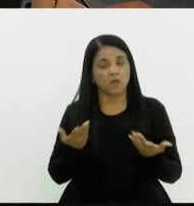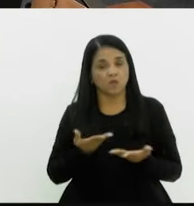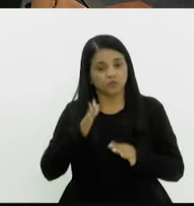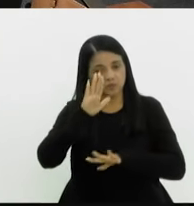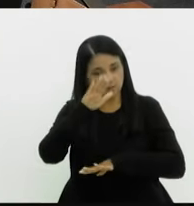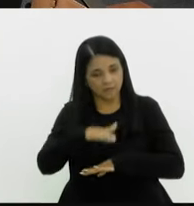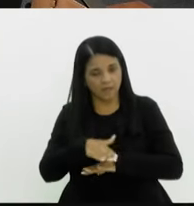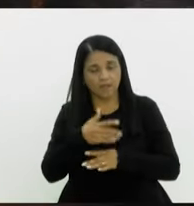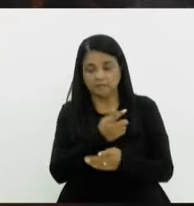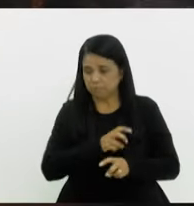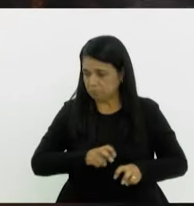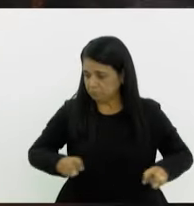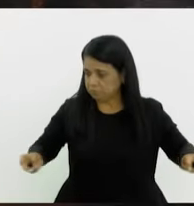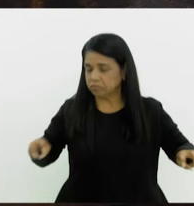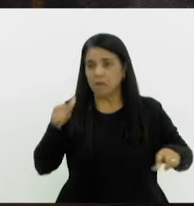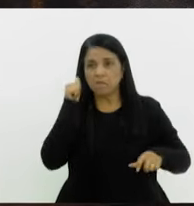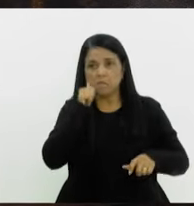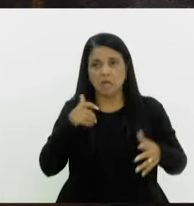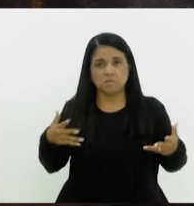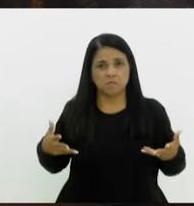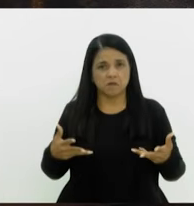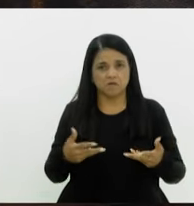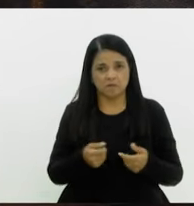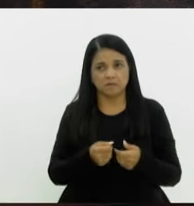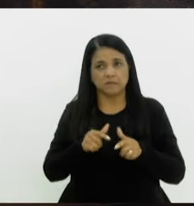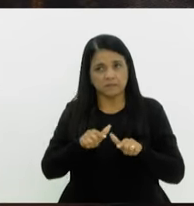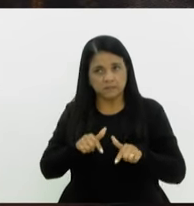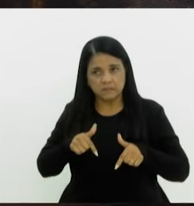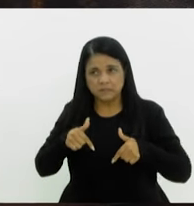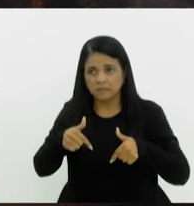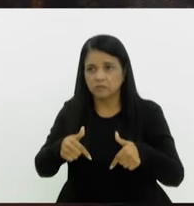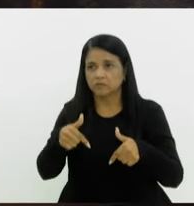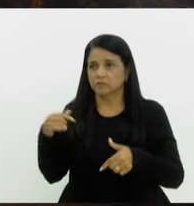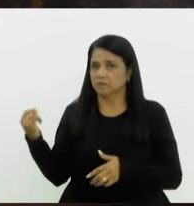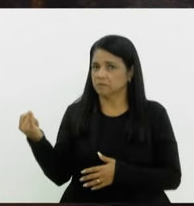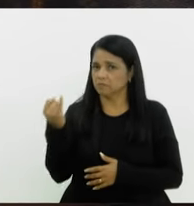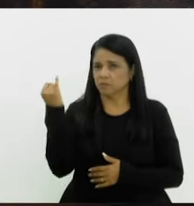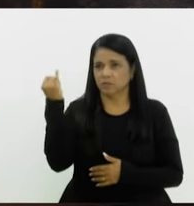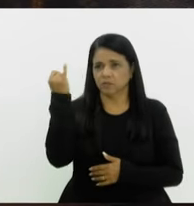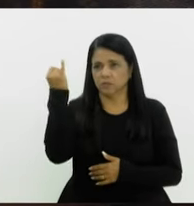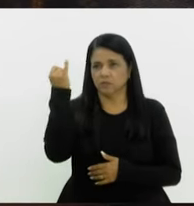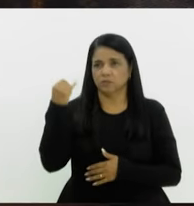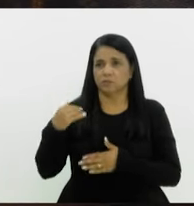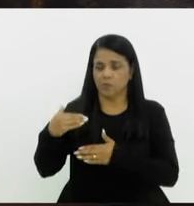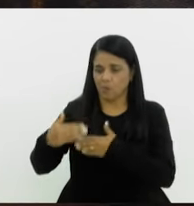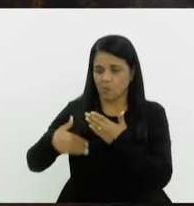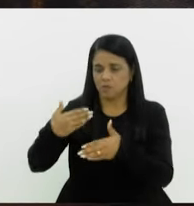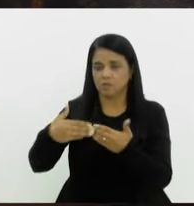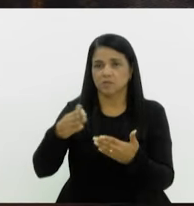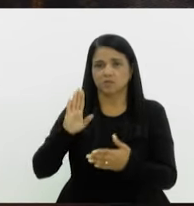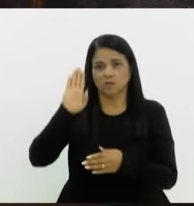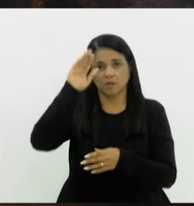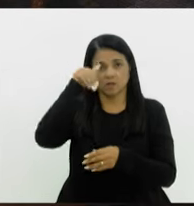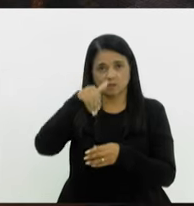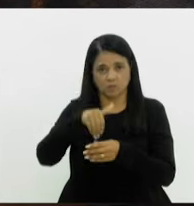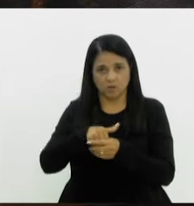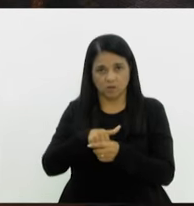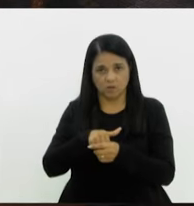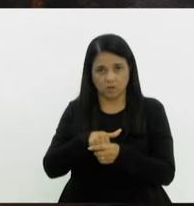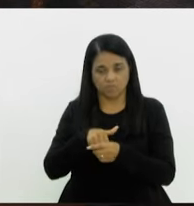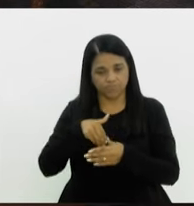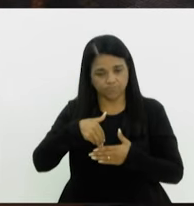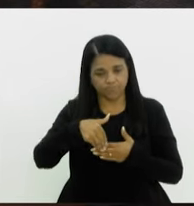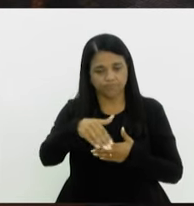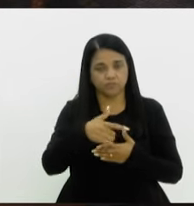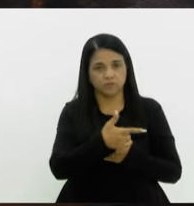incríveis eh numa iniciativa muito importante pro processo eleitoral que se avizinha eh